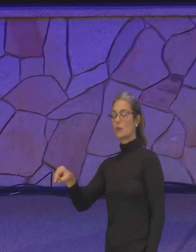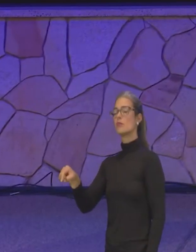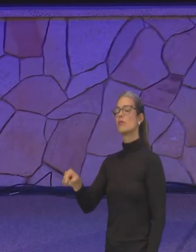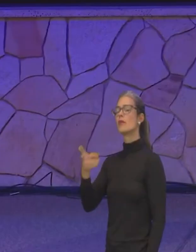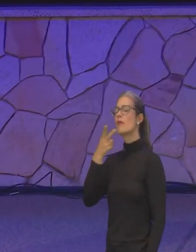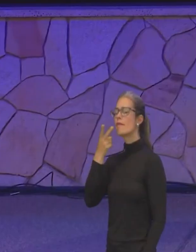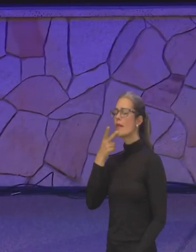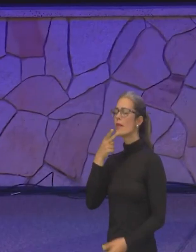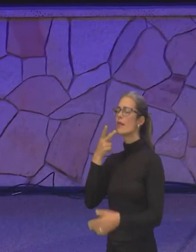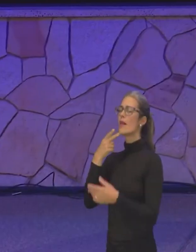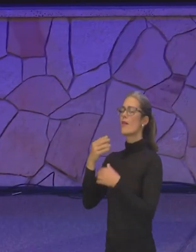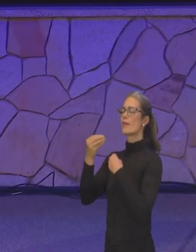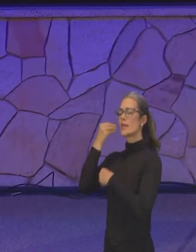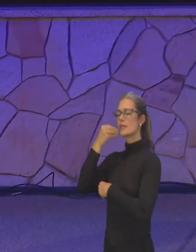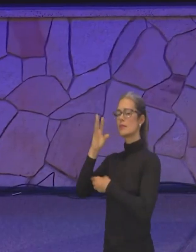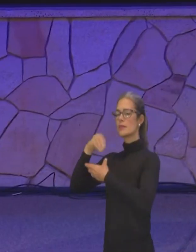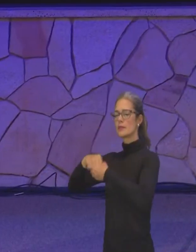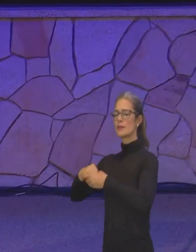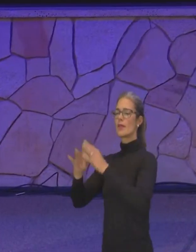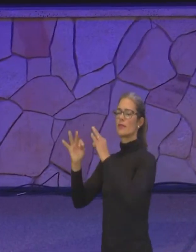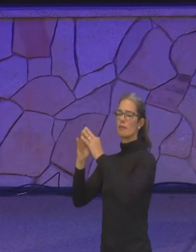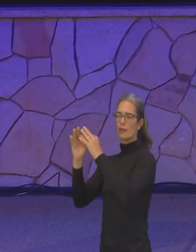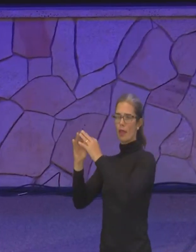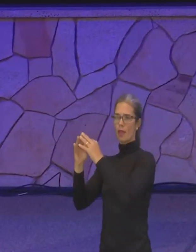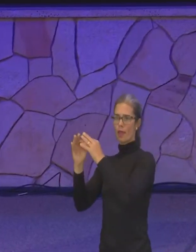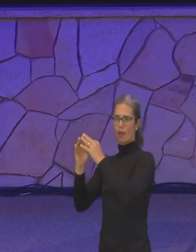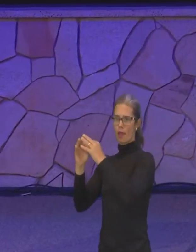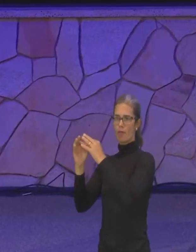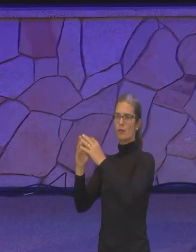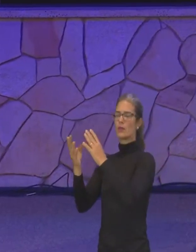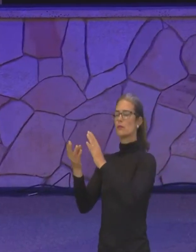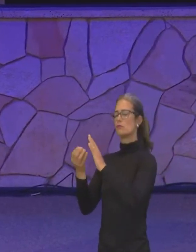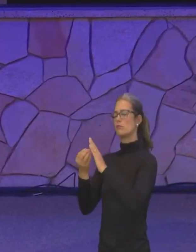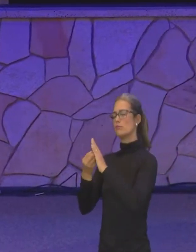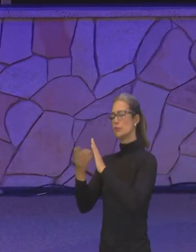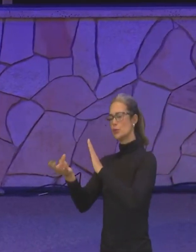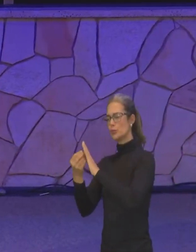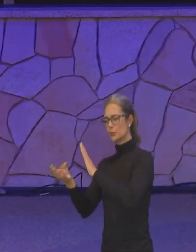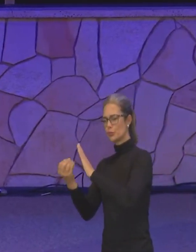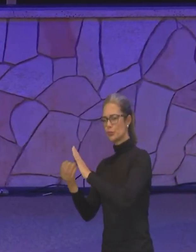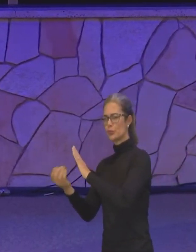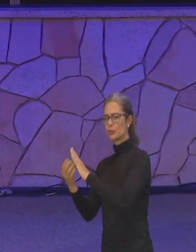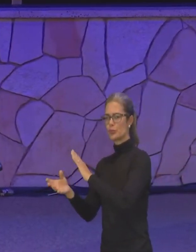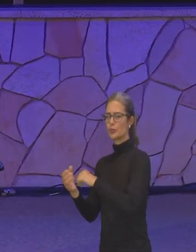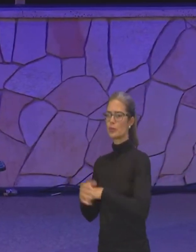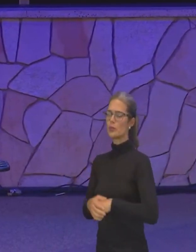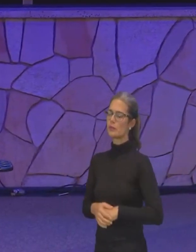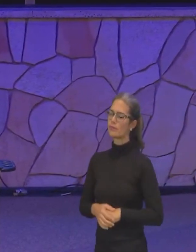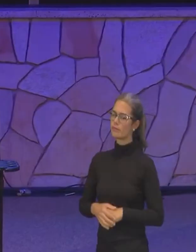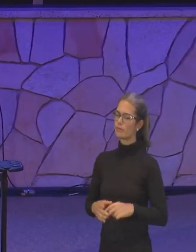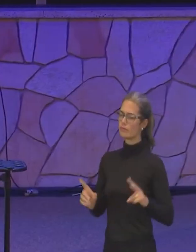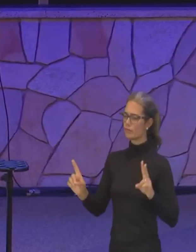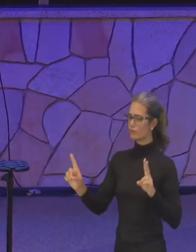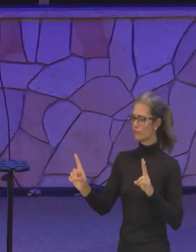E quando Priscila e Áquila ouvem então Apolo falando sobre isso, eles descobrem que